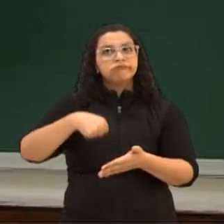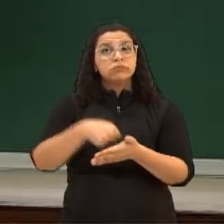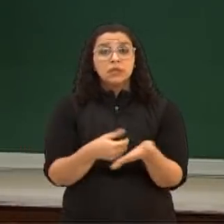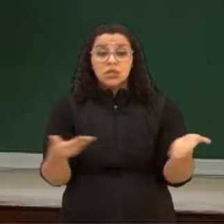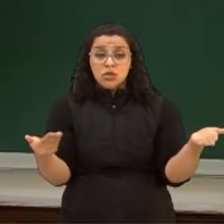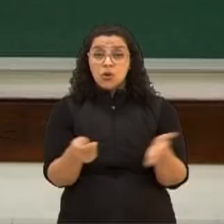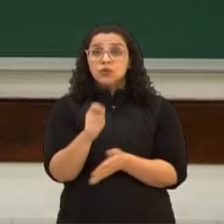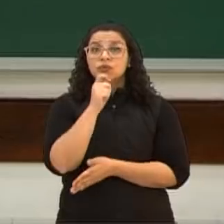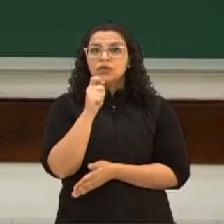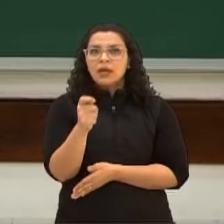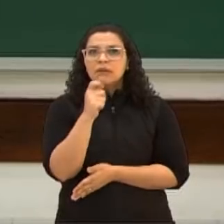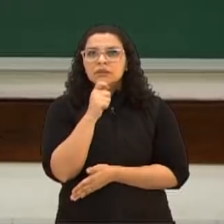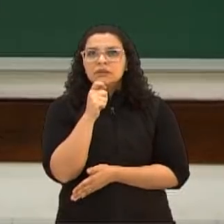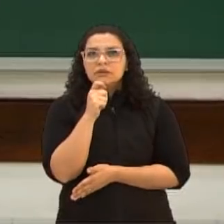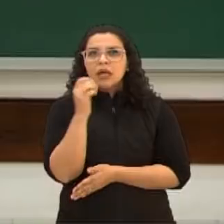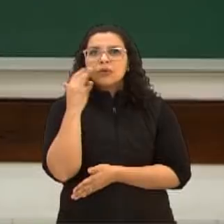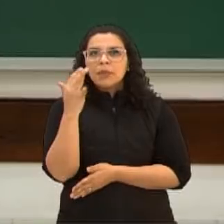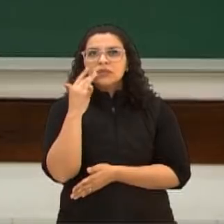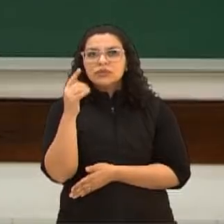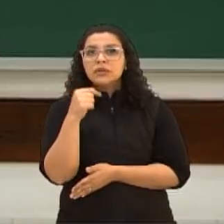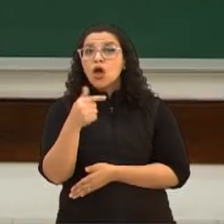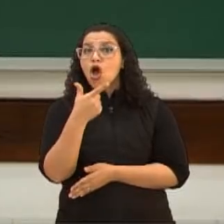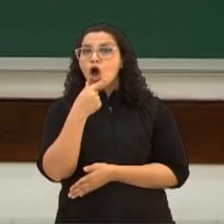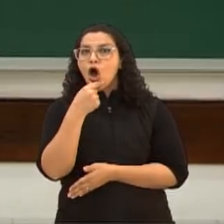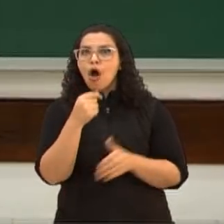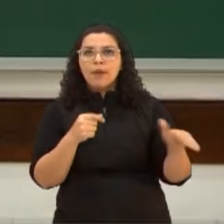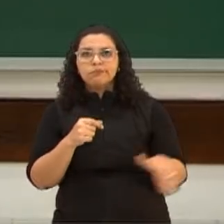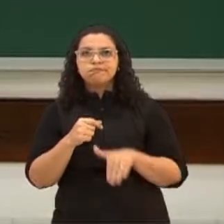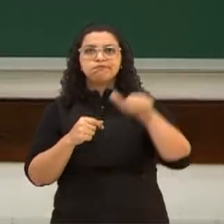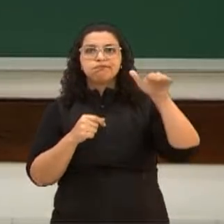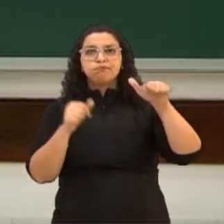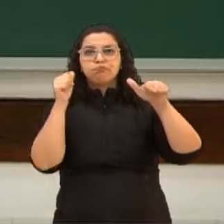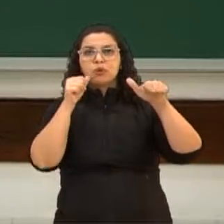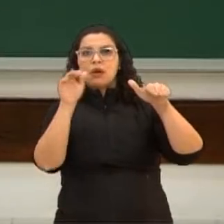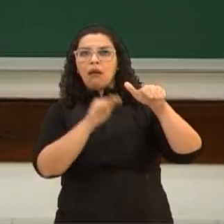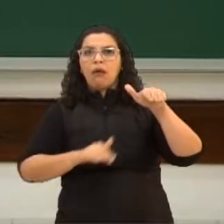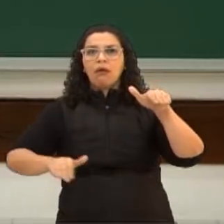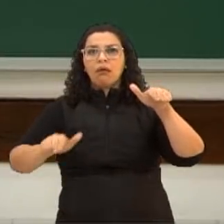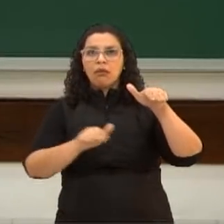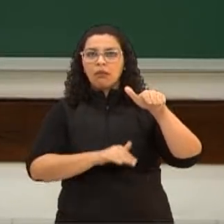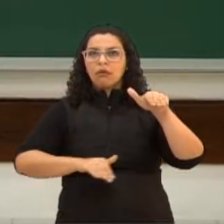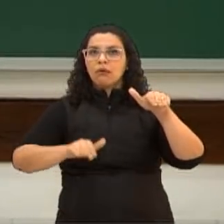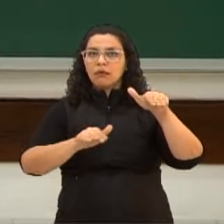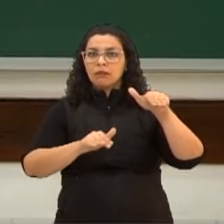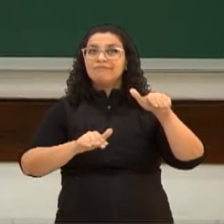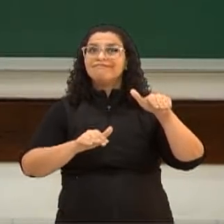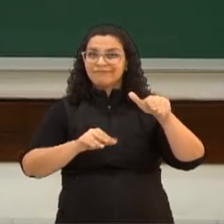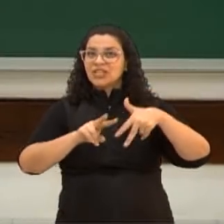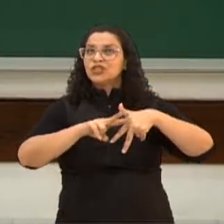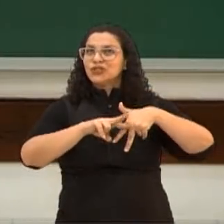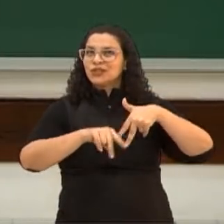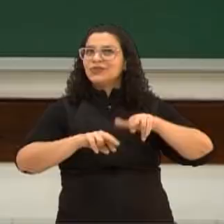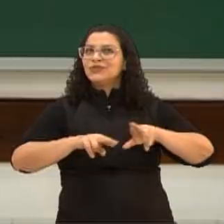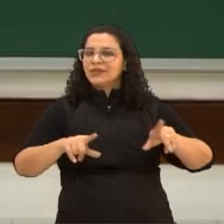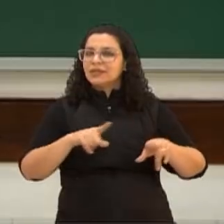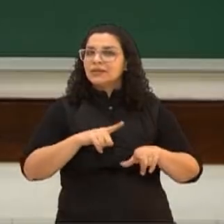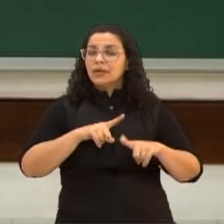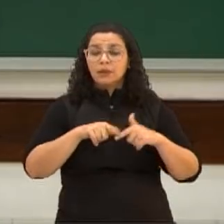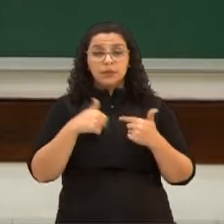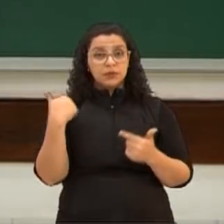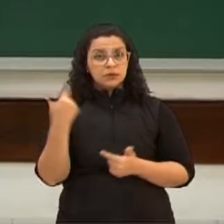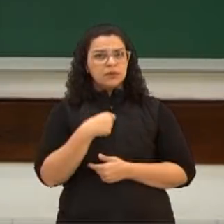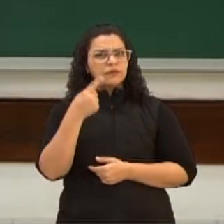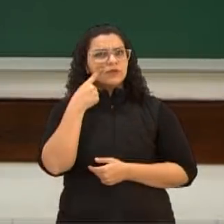ainda ela não imaginava que acontecesse essa diferença de gêneros. Então, por isso que eu coloquei ali